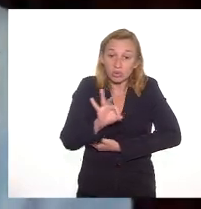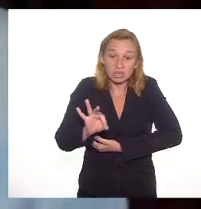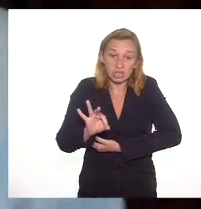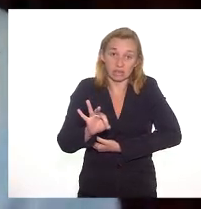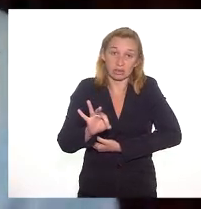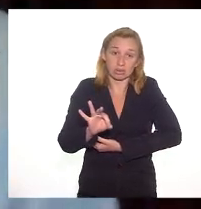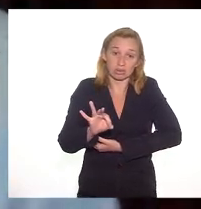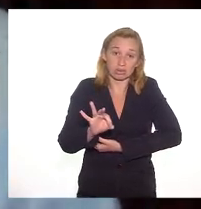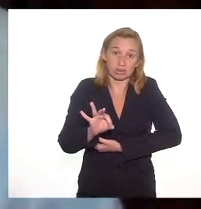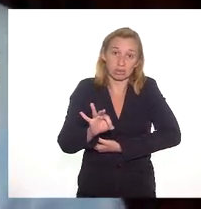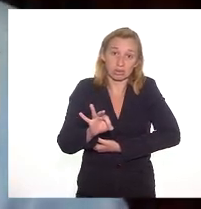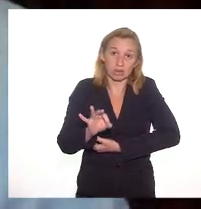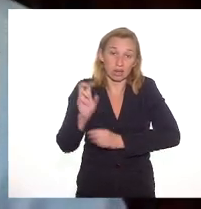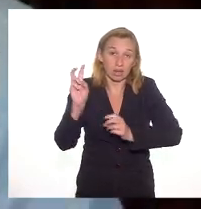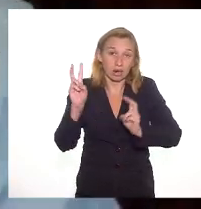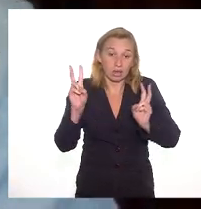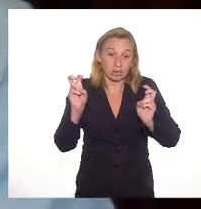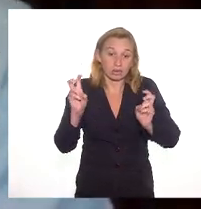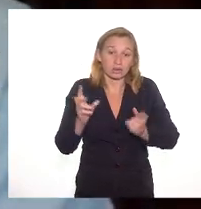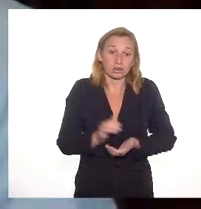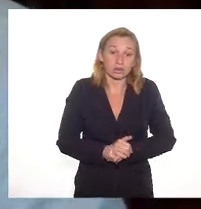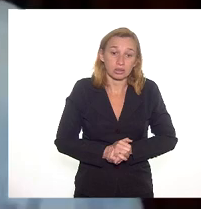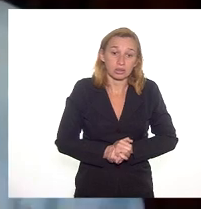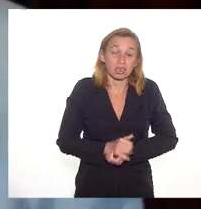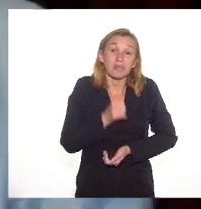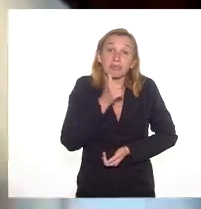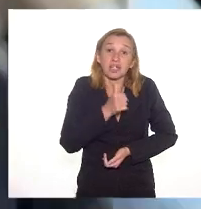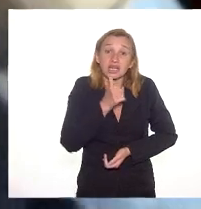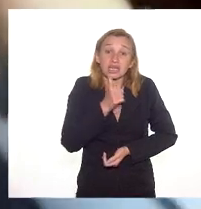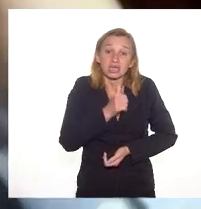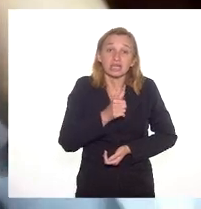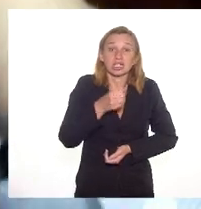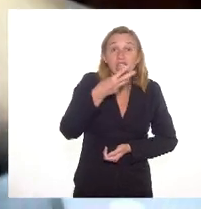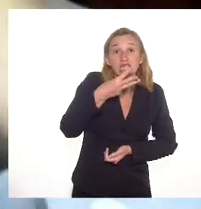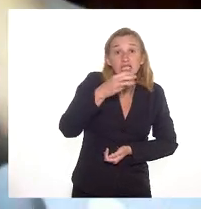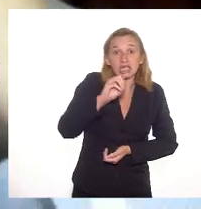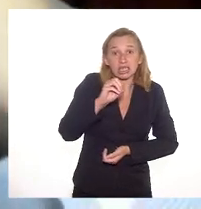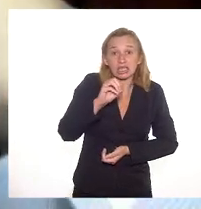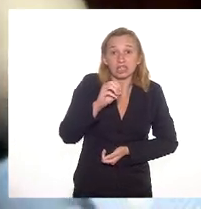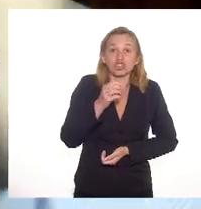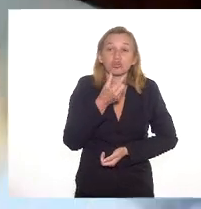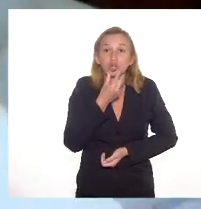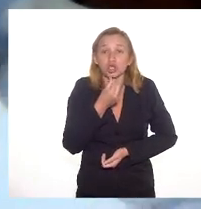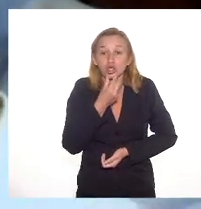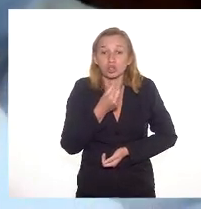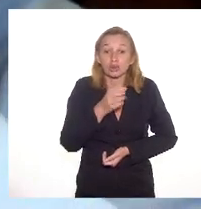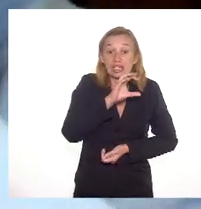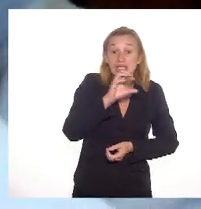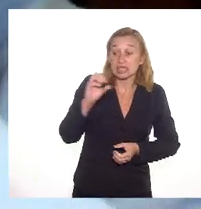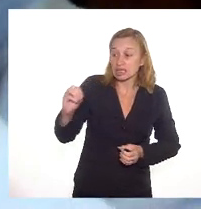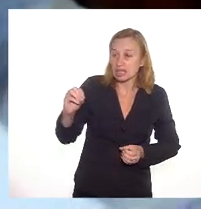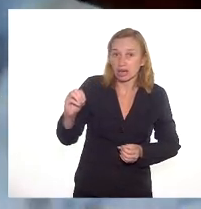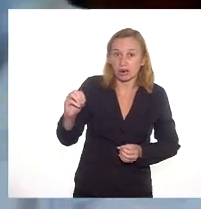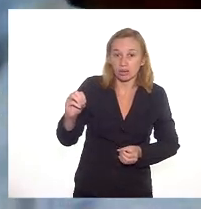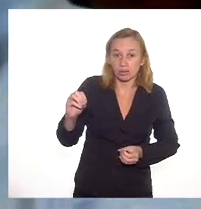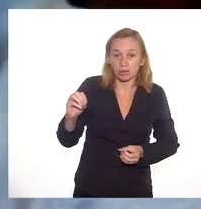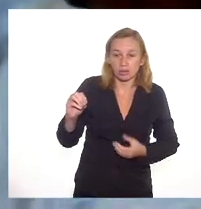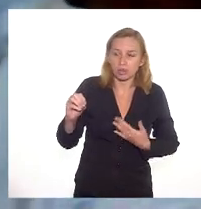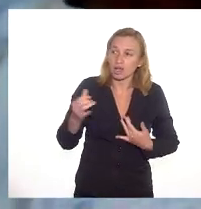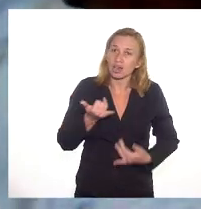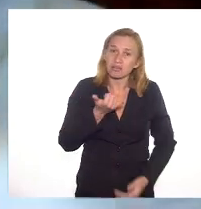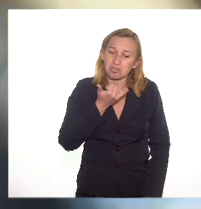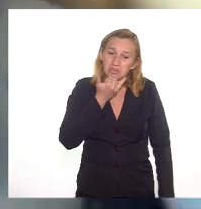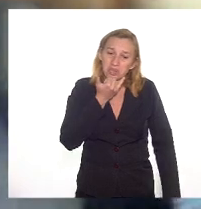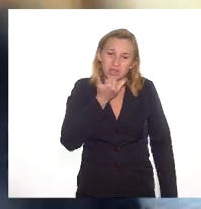último quadrimestre. 70 de meninas e 30 de meninos, de 0, me perdoe,